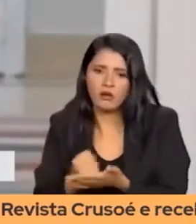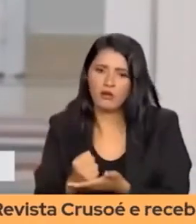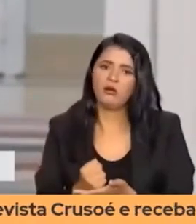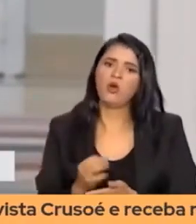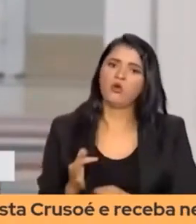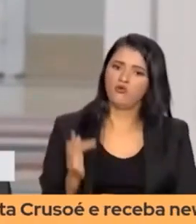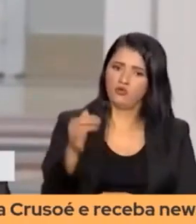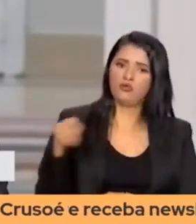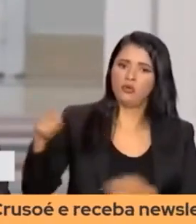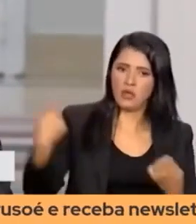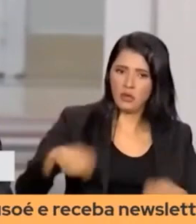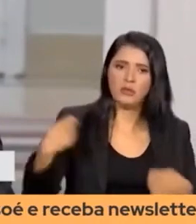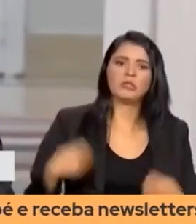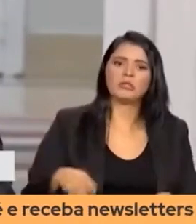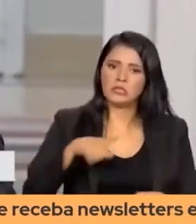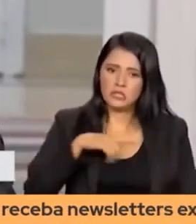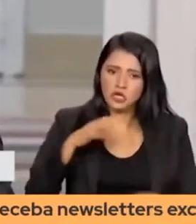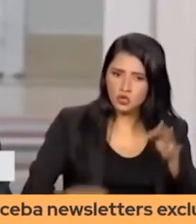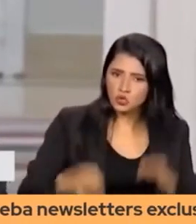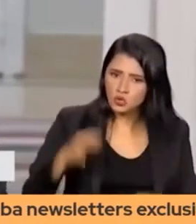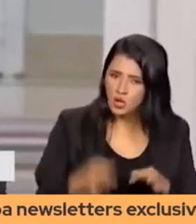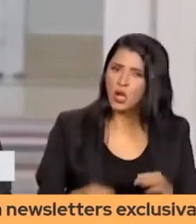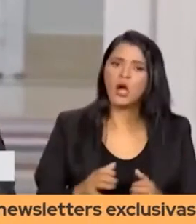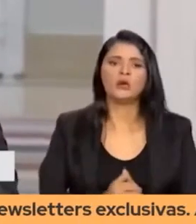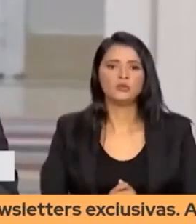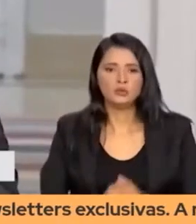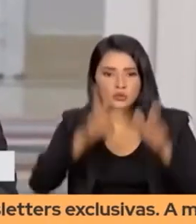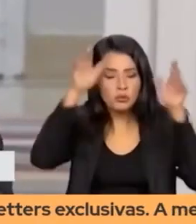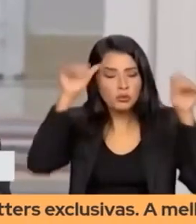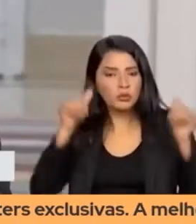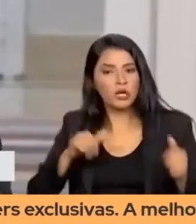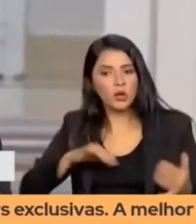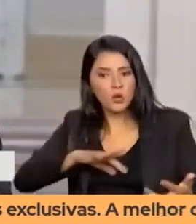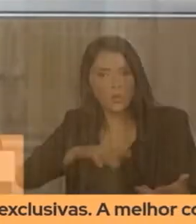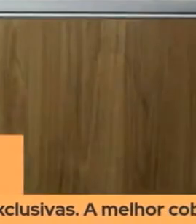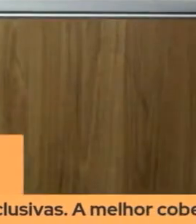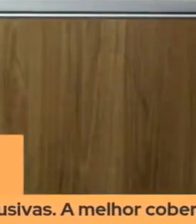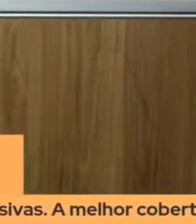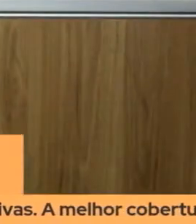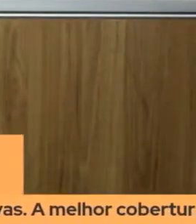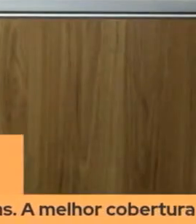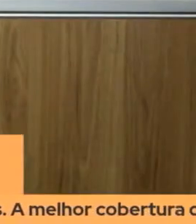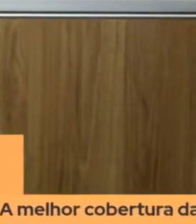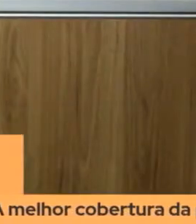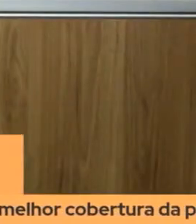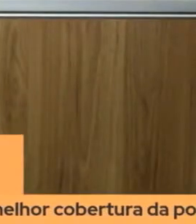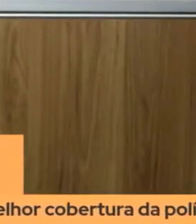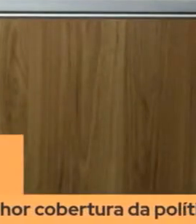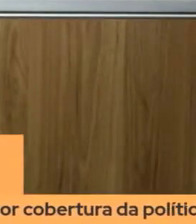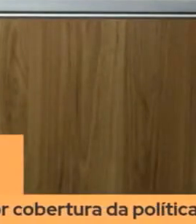ser julgado num tribunal internacional por uma chacina que aconteceu no nosso país.